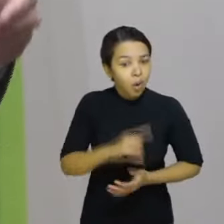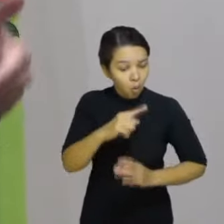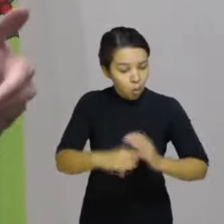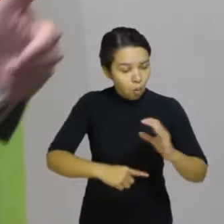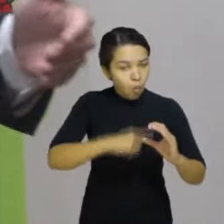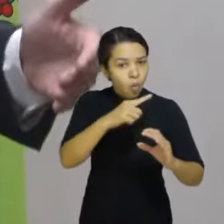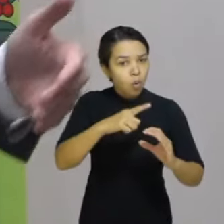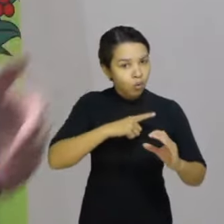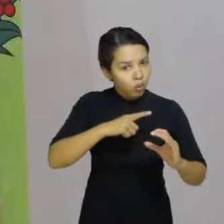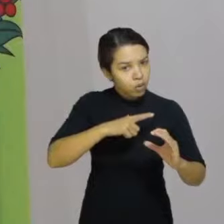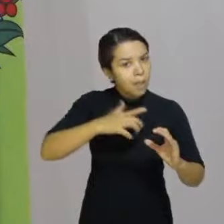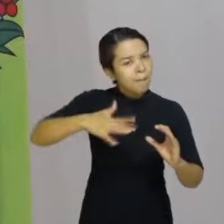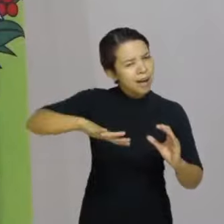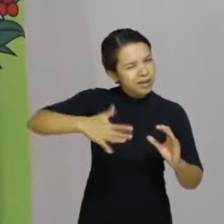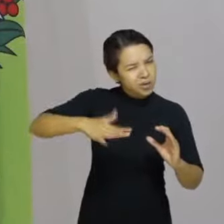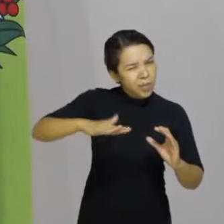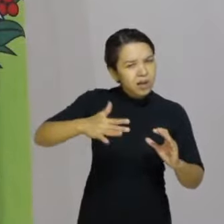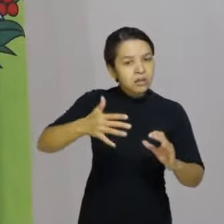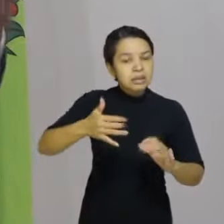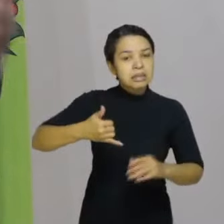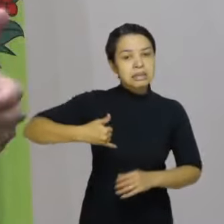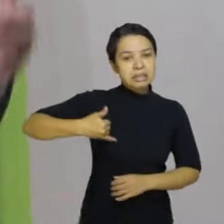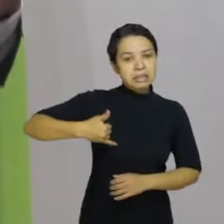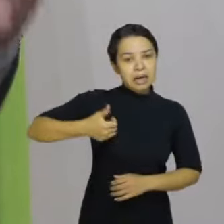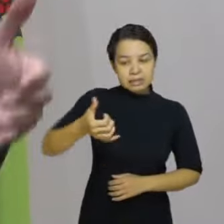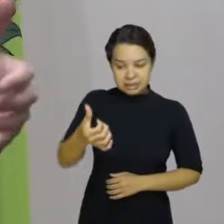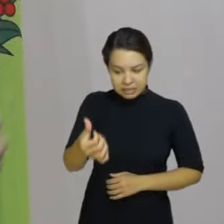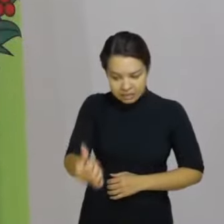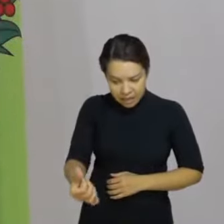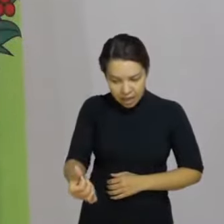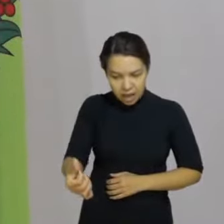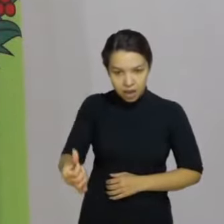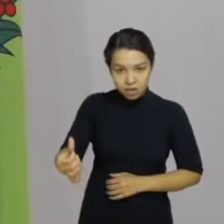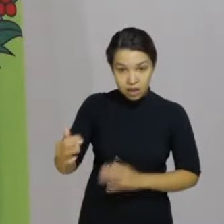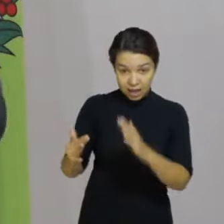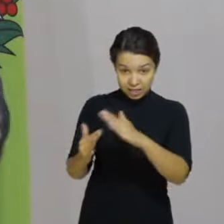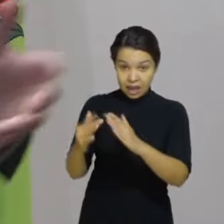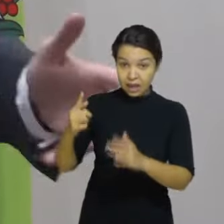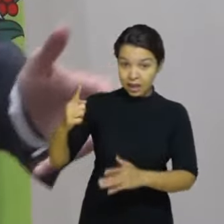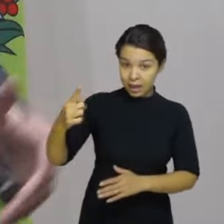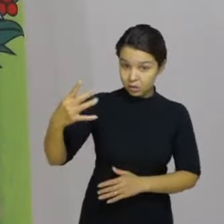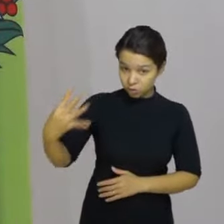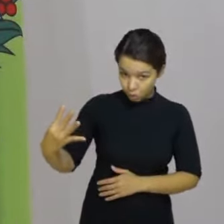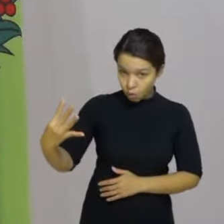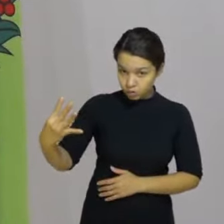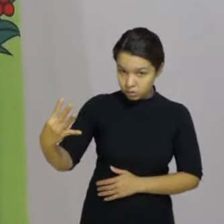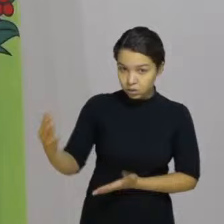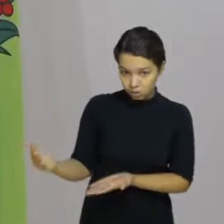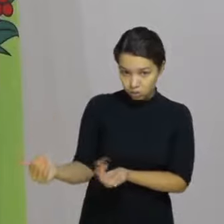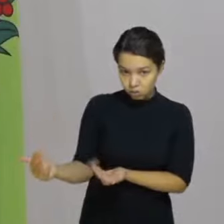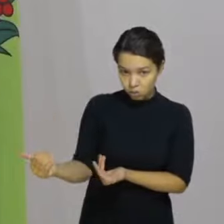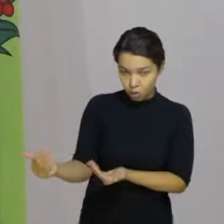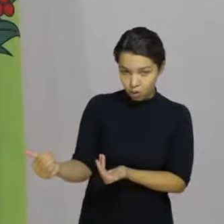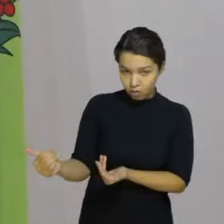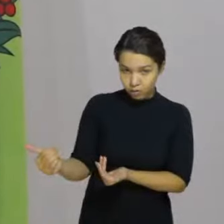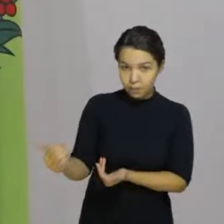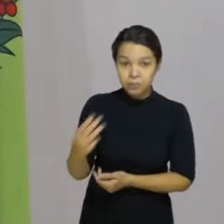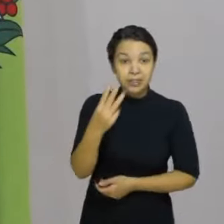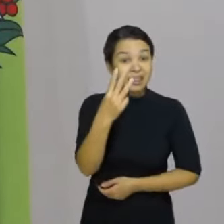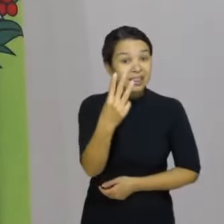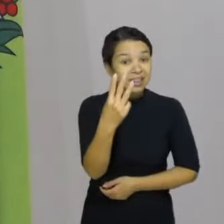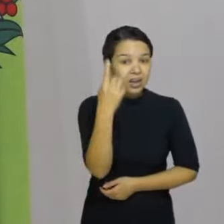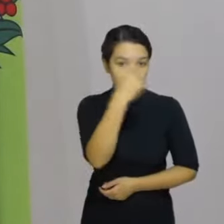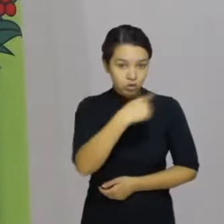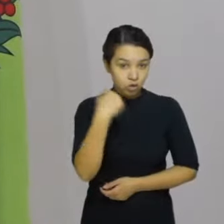entre 6 e 14 anos. 6 e 14 anos. Mais de 3 horas, na média,